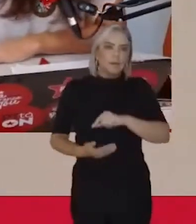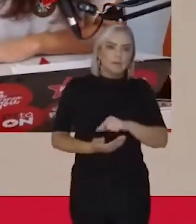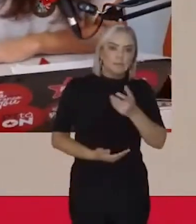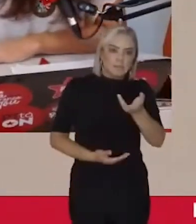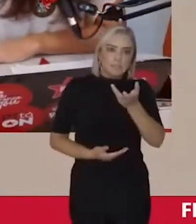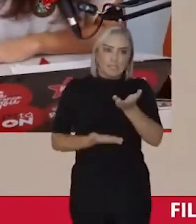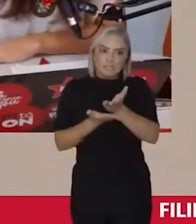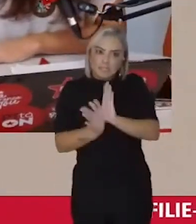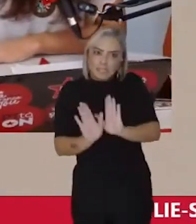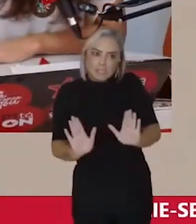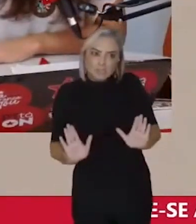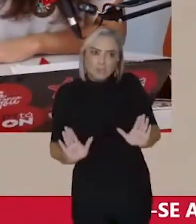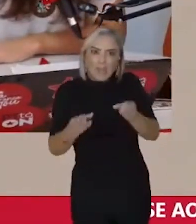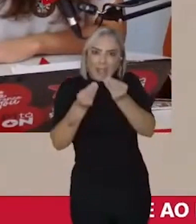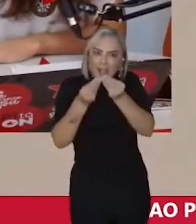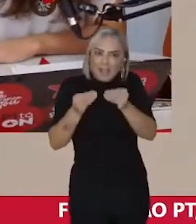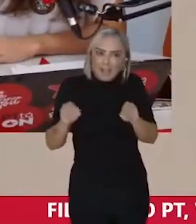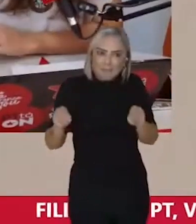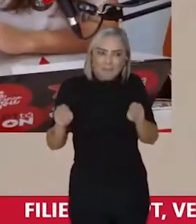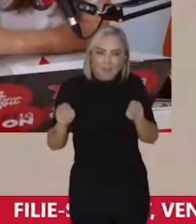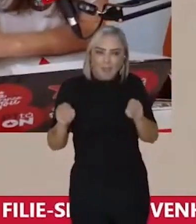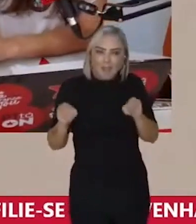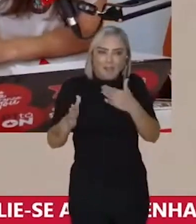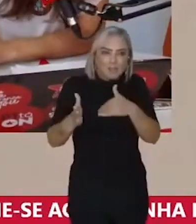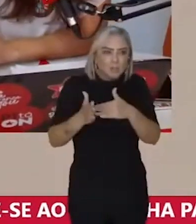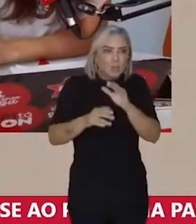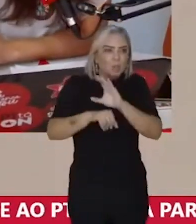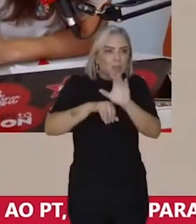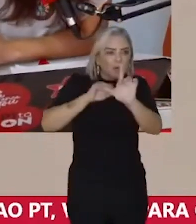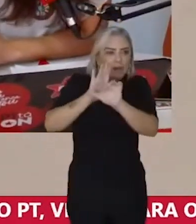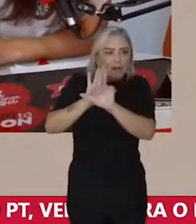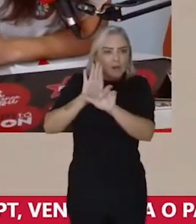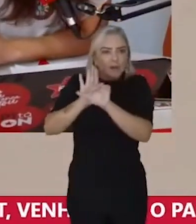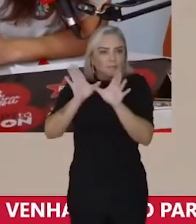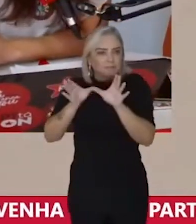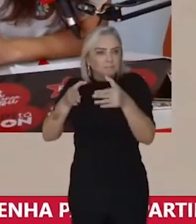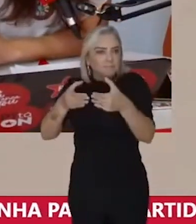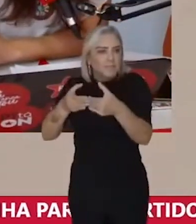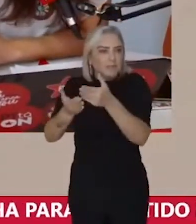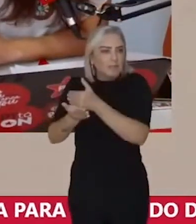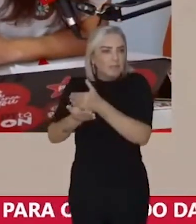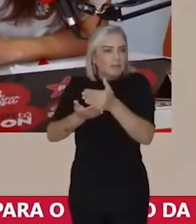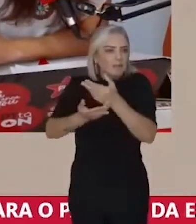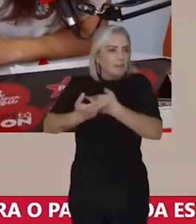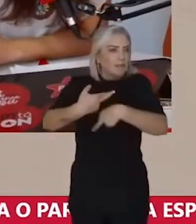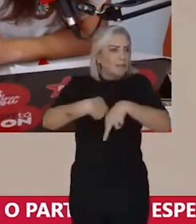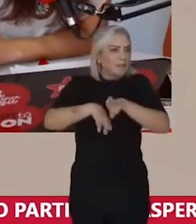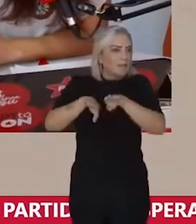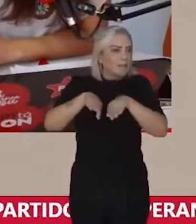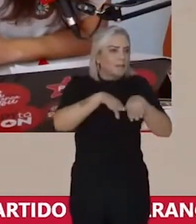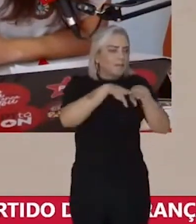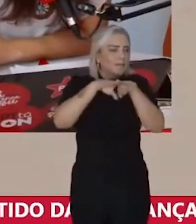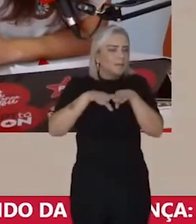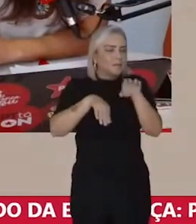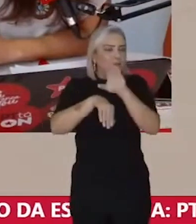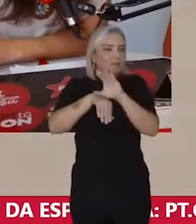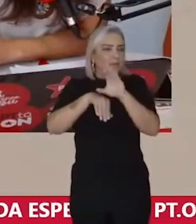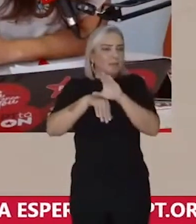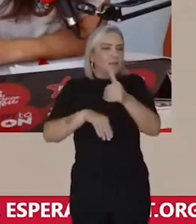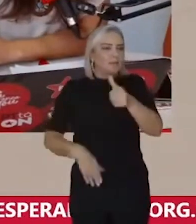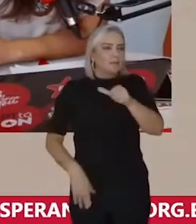destruir todo o arcabouço institucional que foi formado desde a redemocratização, desde a Constituição